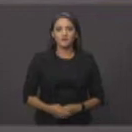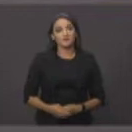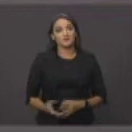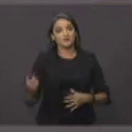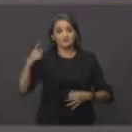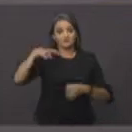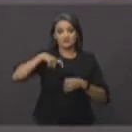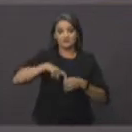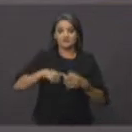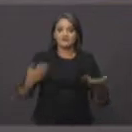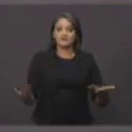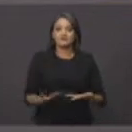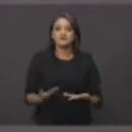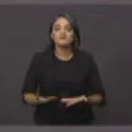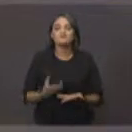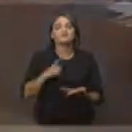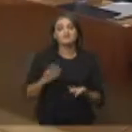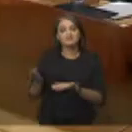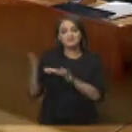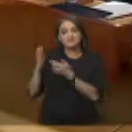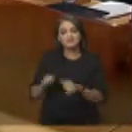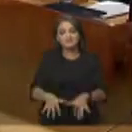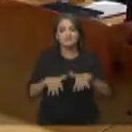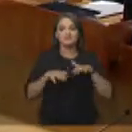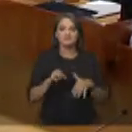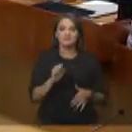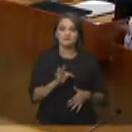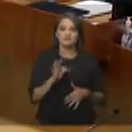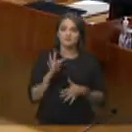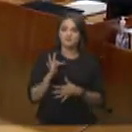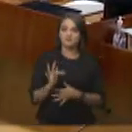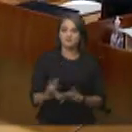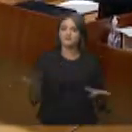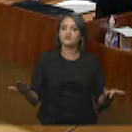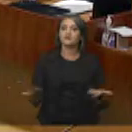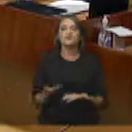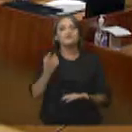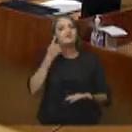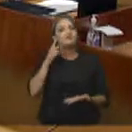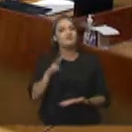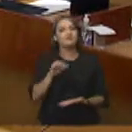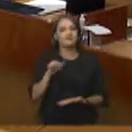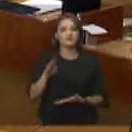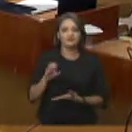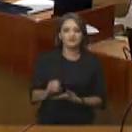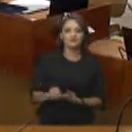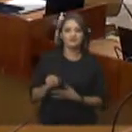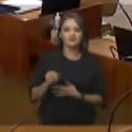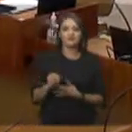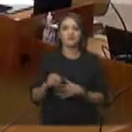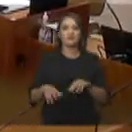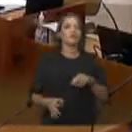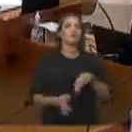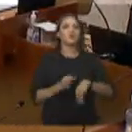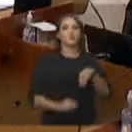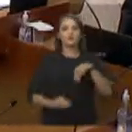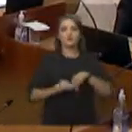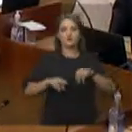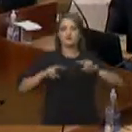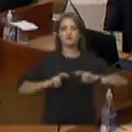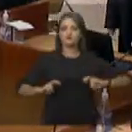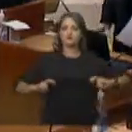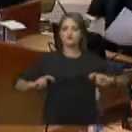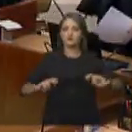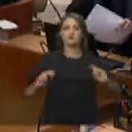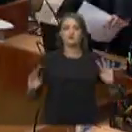Já estamos de volta com imagens do plenário do Supremo Tribunal Federal. Nesse momento, você acompanha ao vivo exatamente a entrada dos ministros